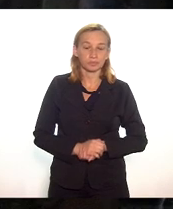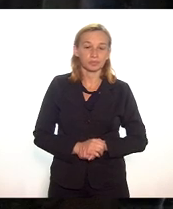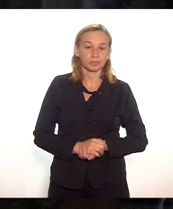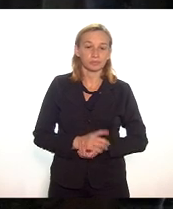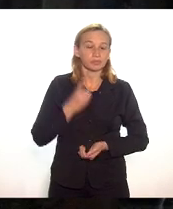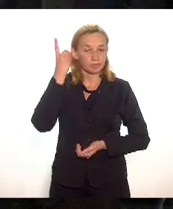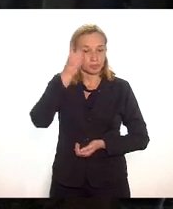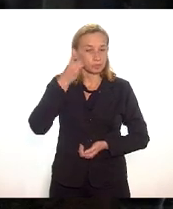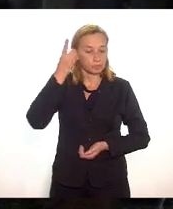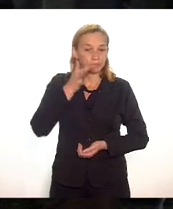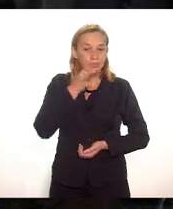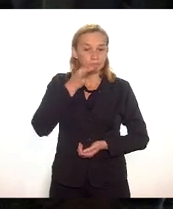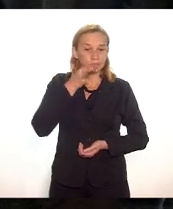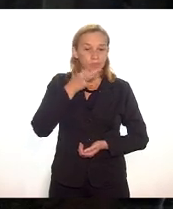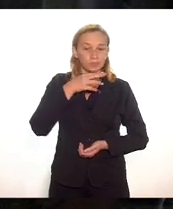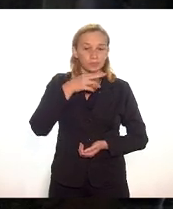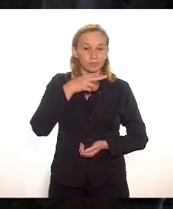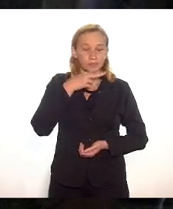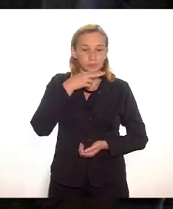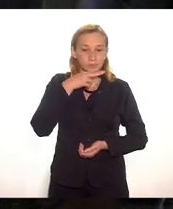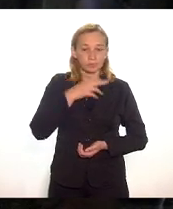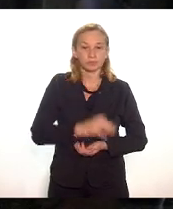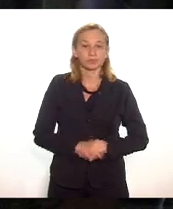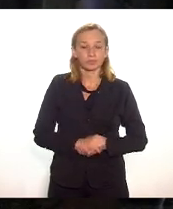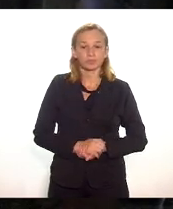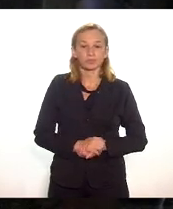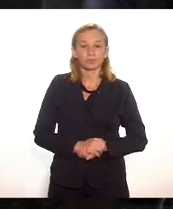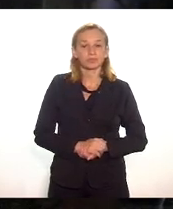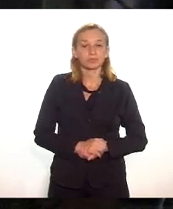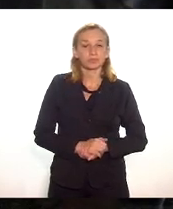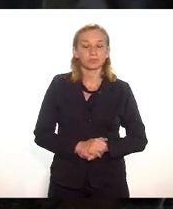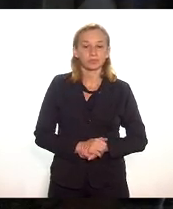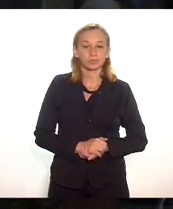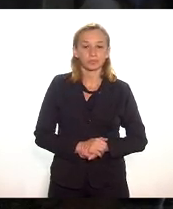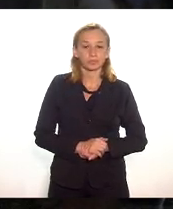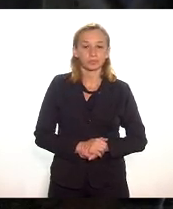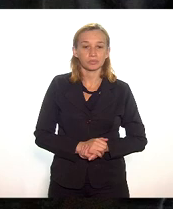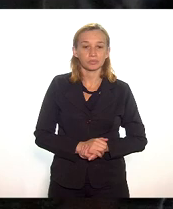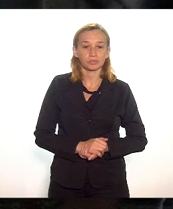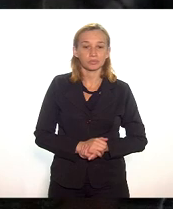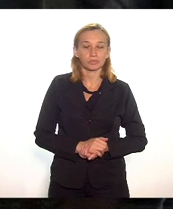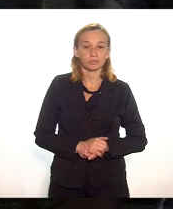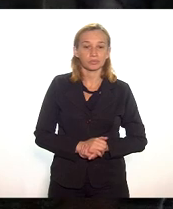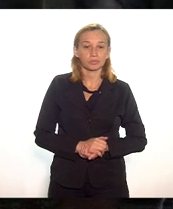Deputado Jorge Felipe Neto.